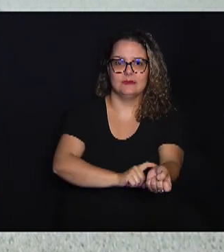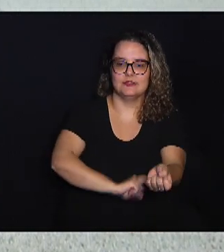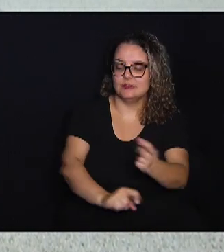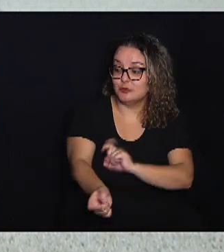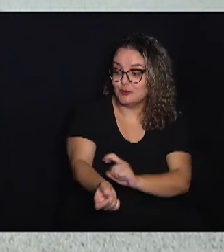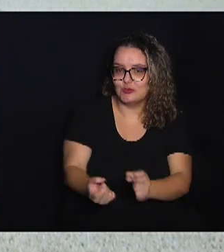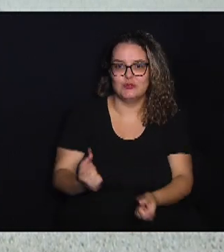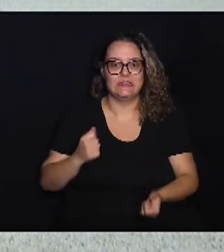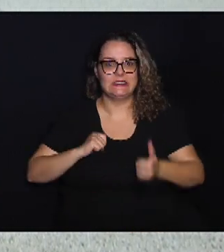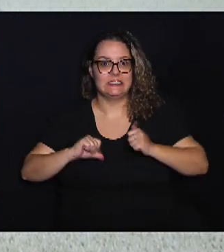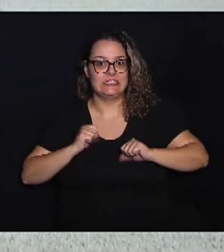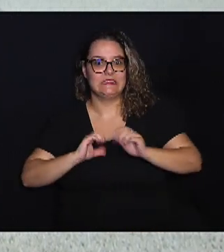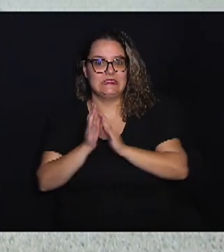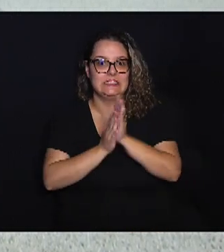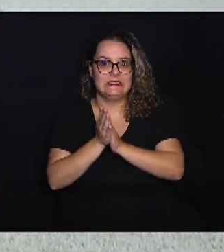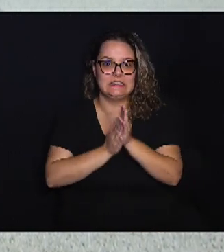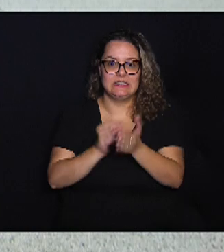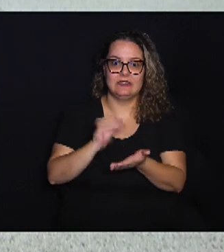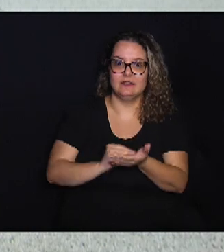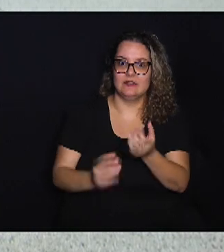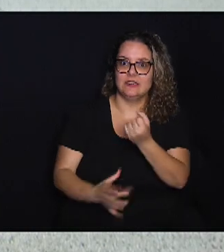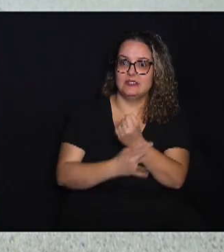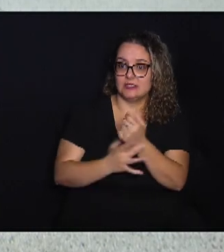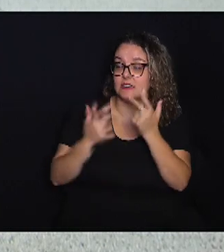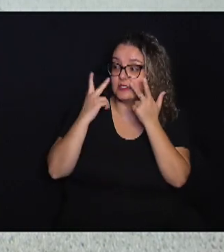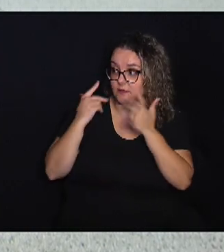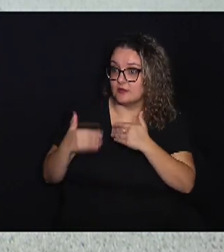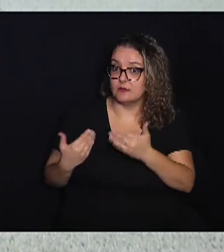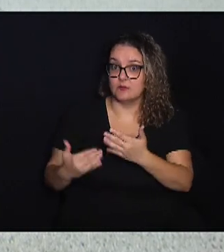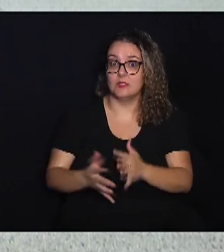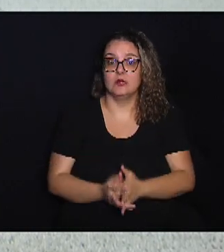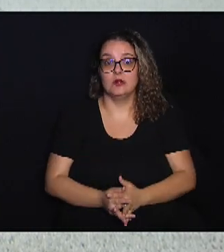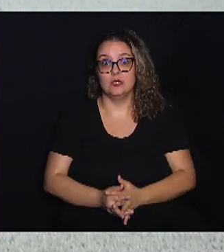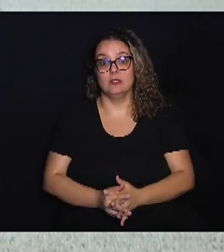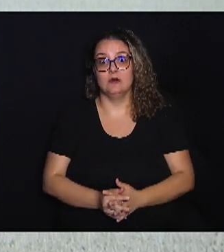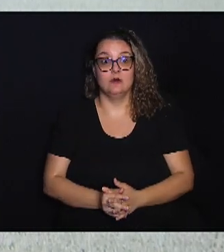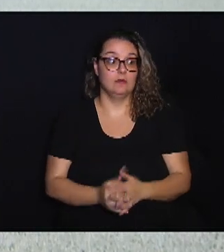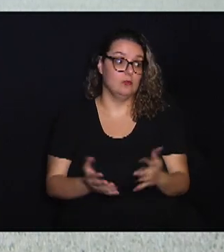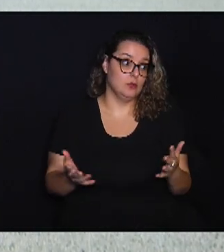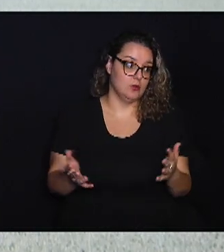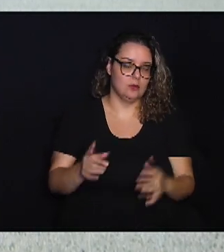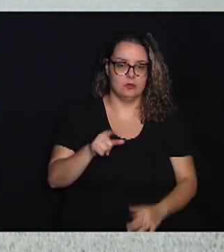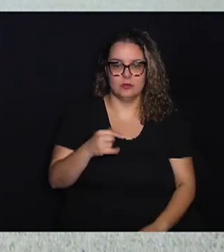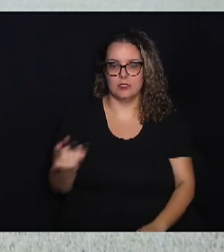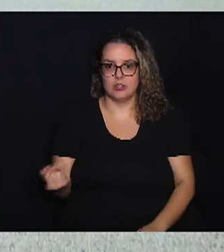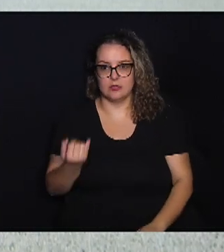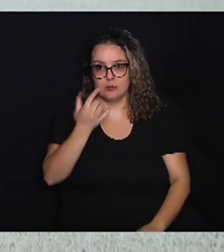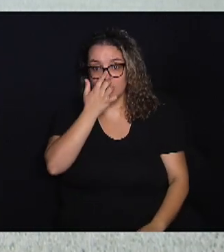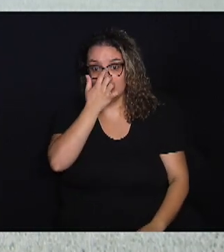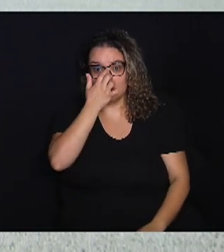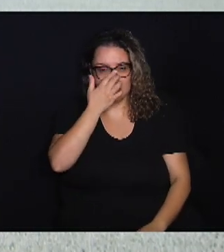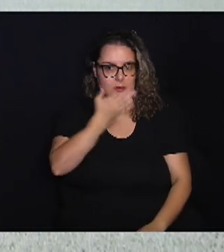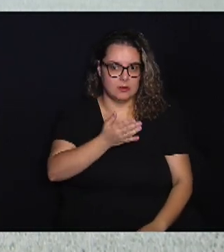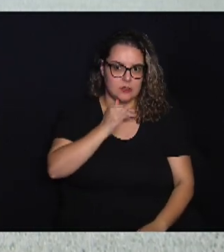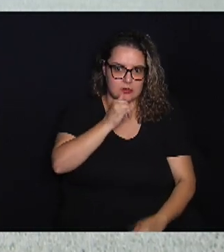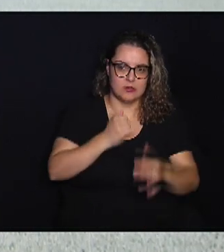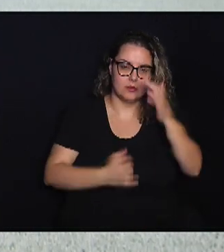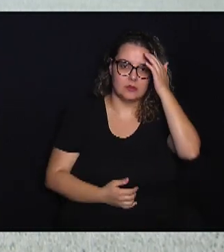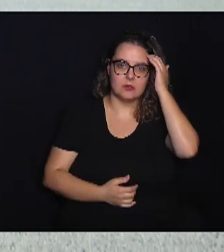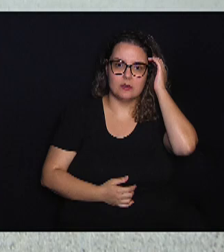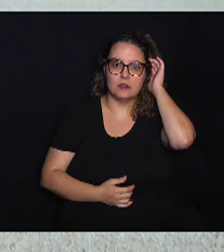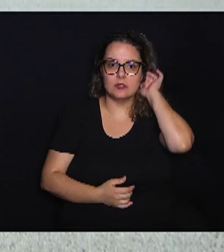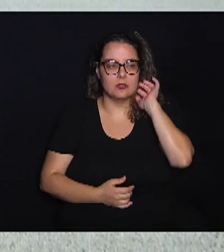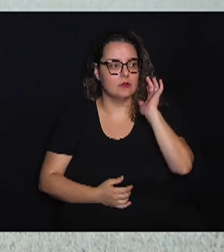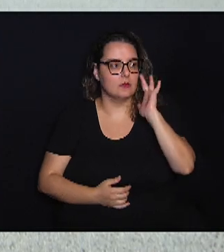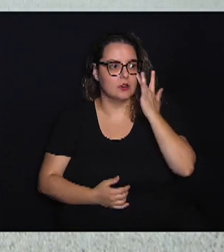mesmos medos, inseguranças, que é muito natural nesse processo, né? Bom, e é importante, né? Isso que você falou, eu achei